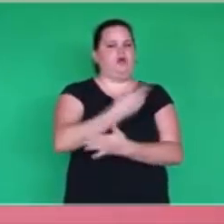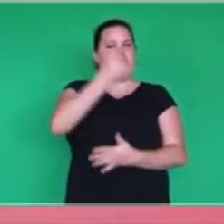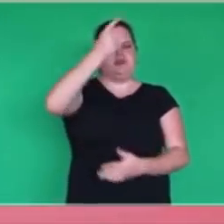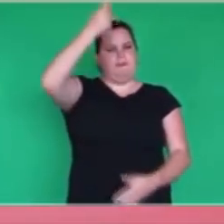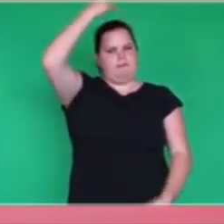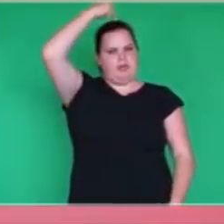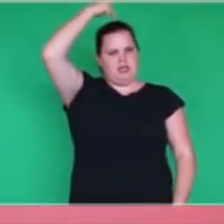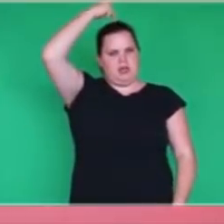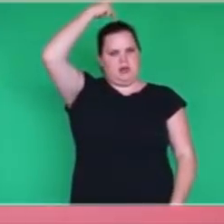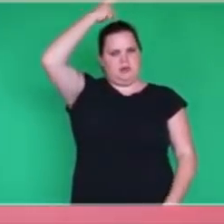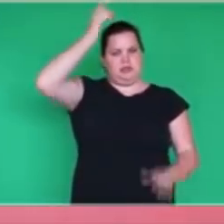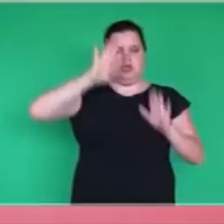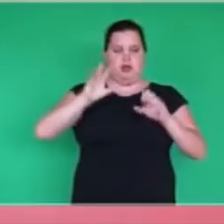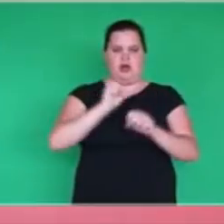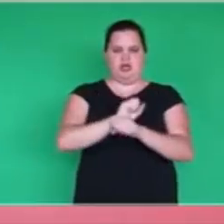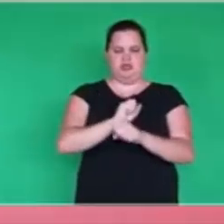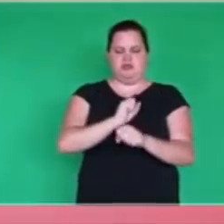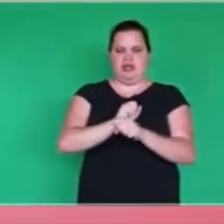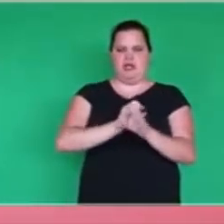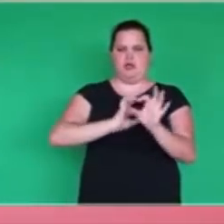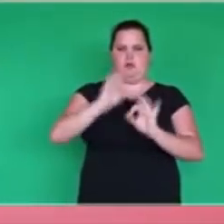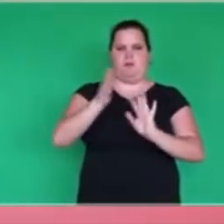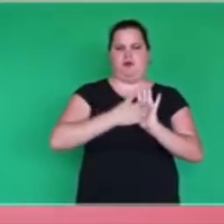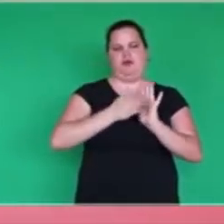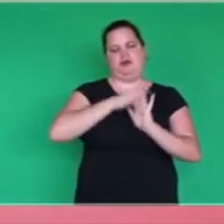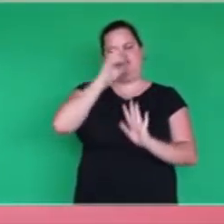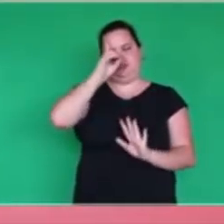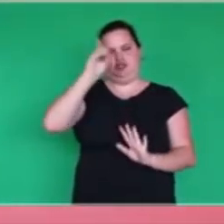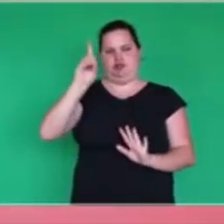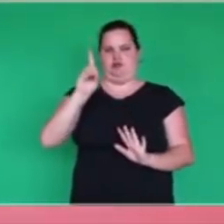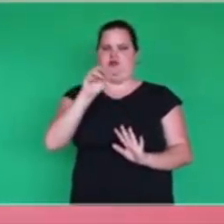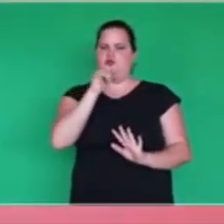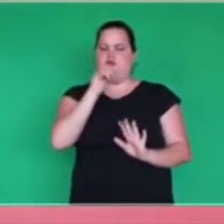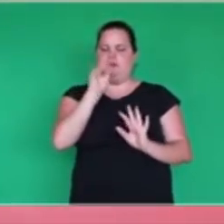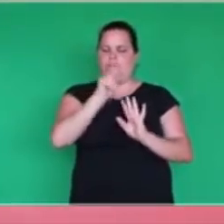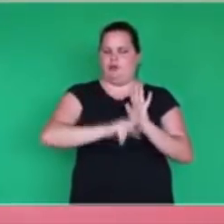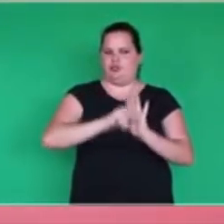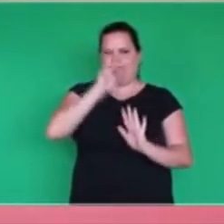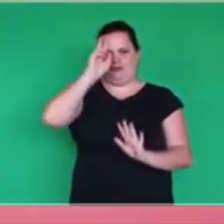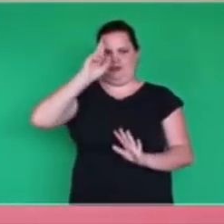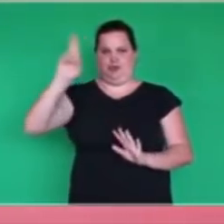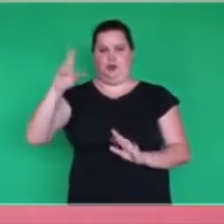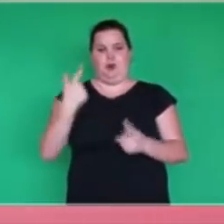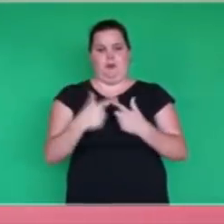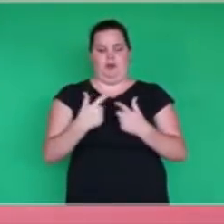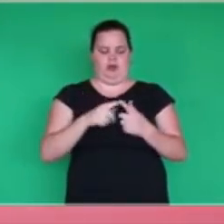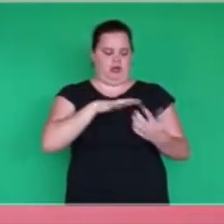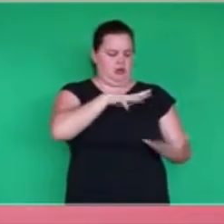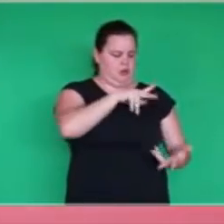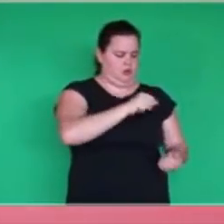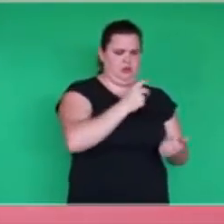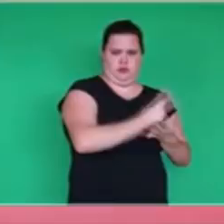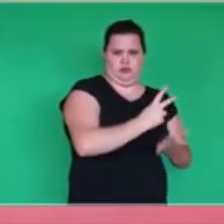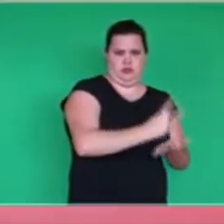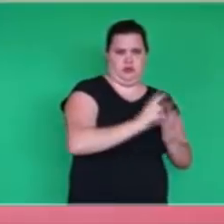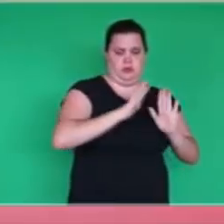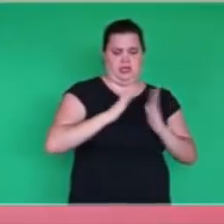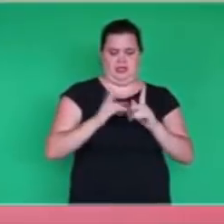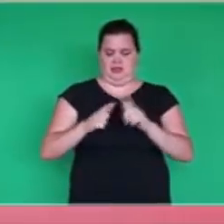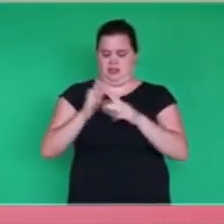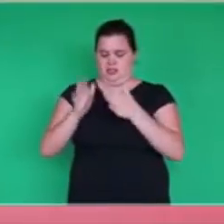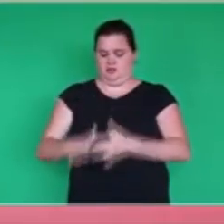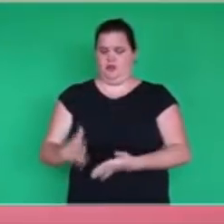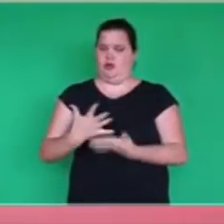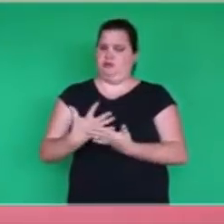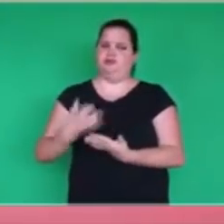desfecho desse projeto de Deus para a igreja. O mundo vai continuar. A igreja será retirada